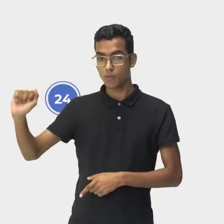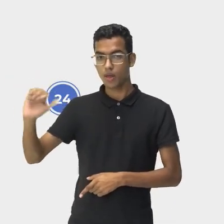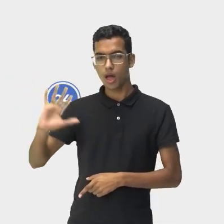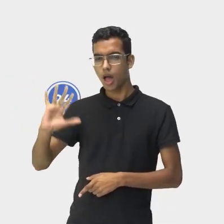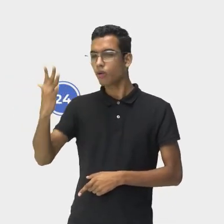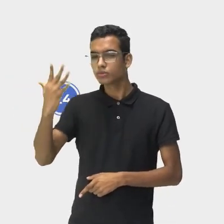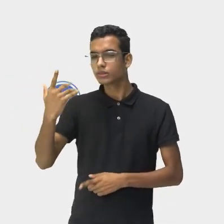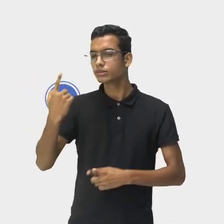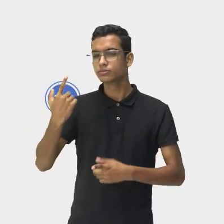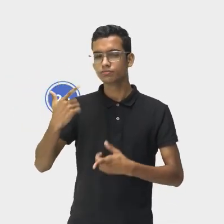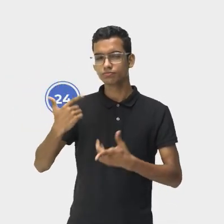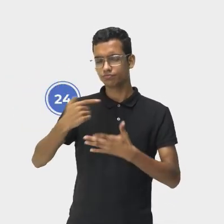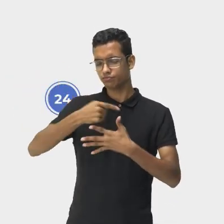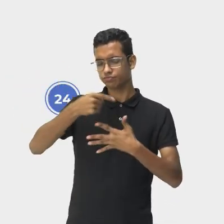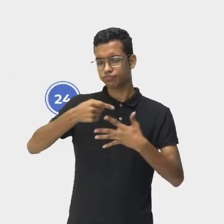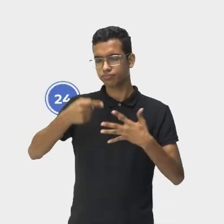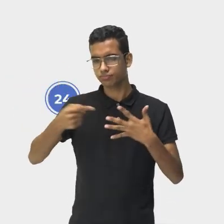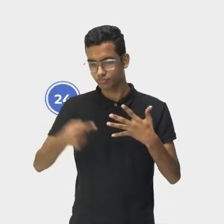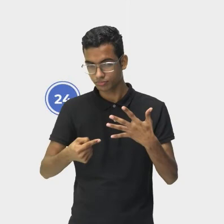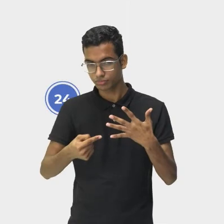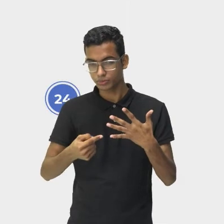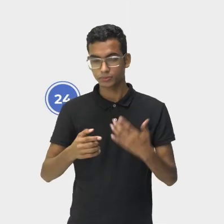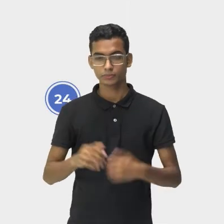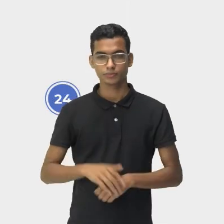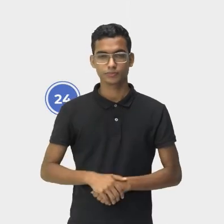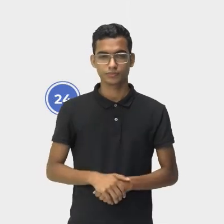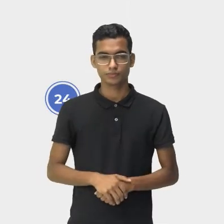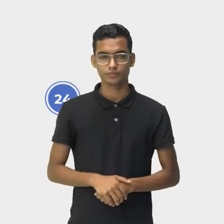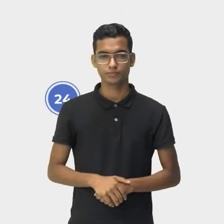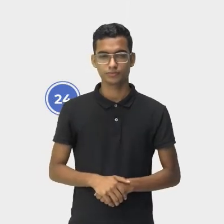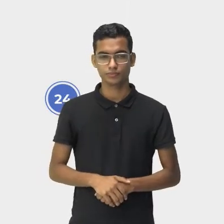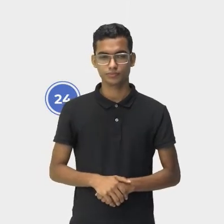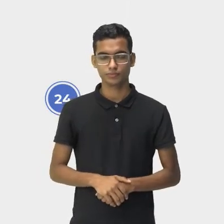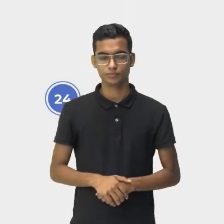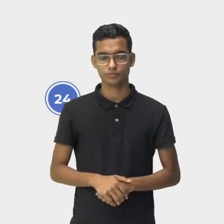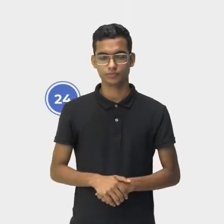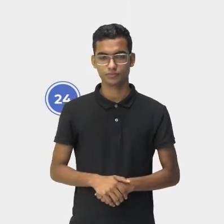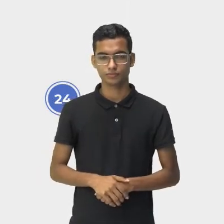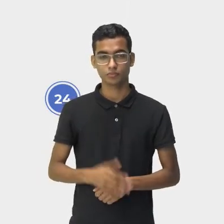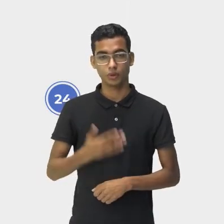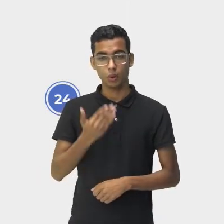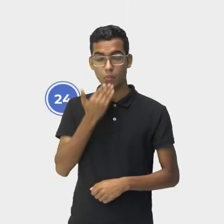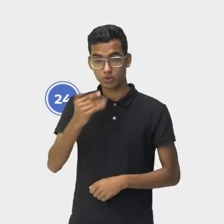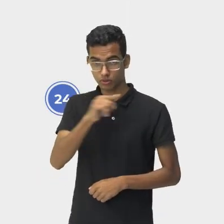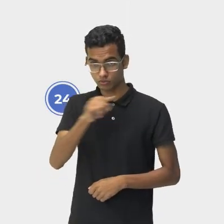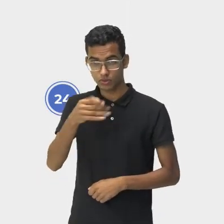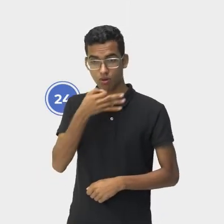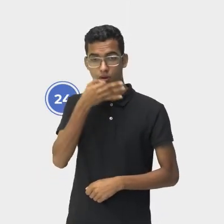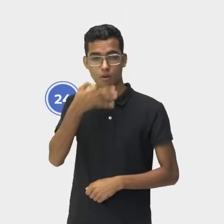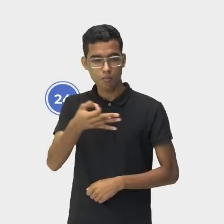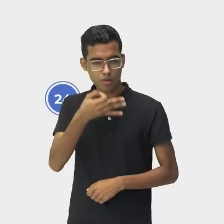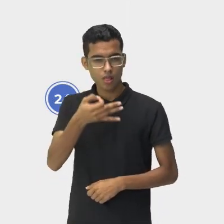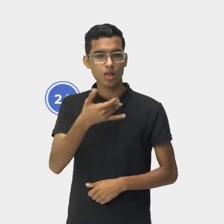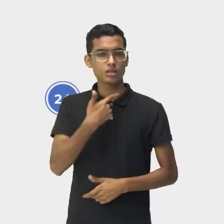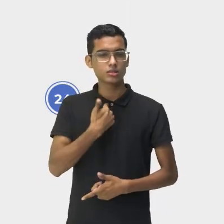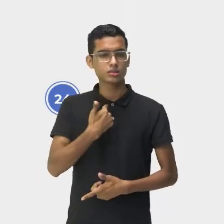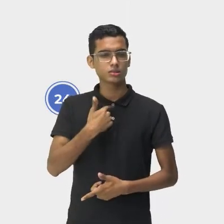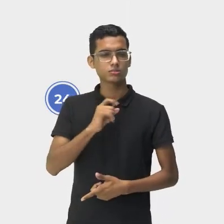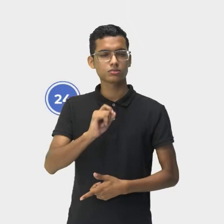vários motivos, né? E a gente viu durante a nossa aula. E eu pedi que vocês comentassem alguns desses